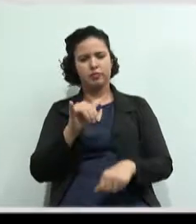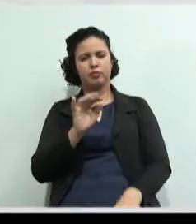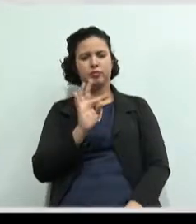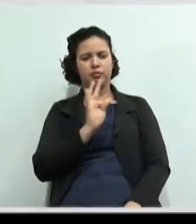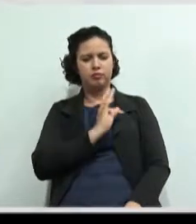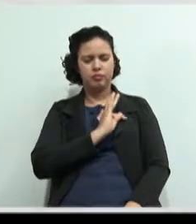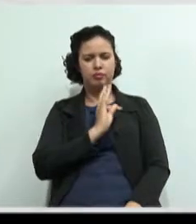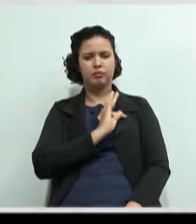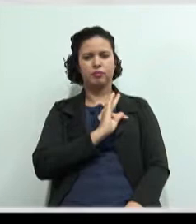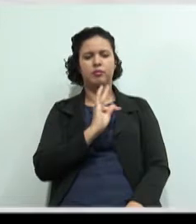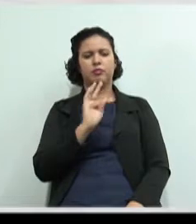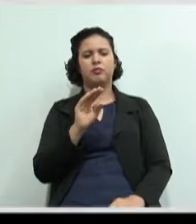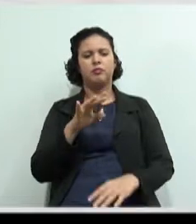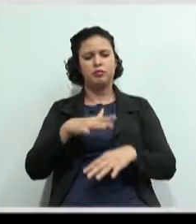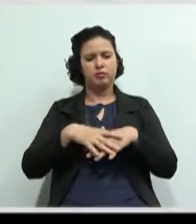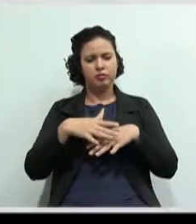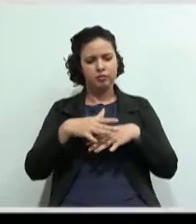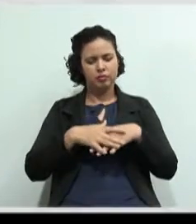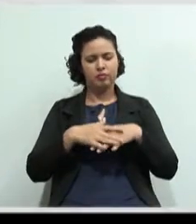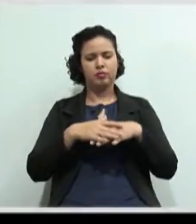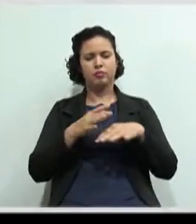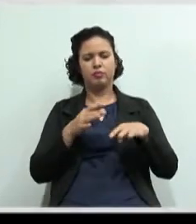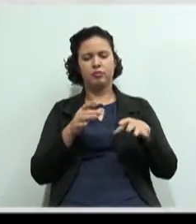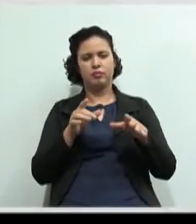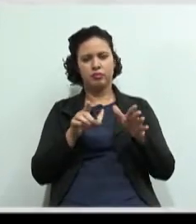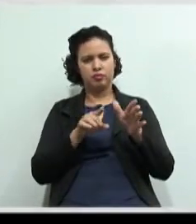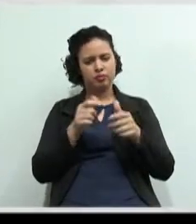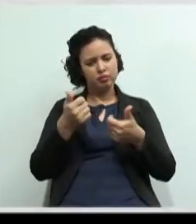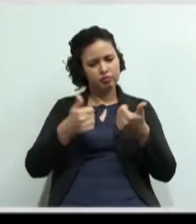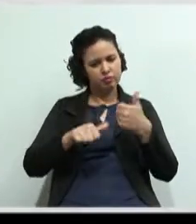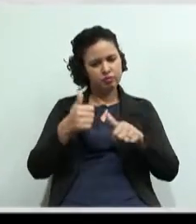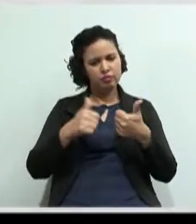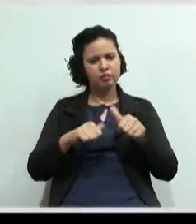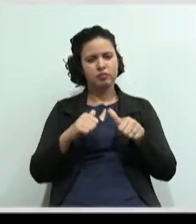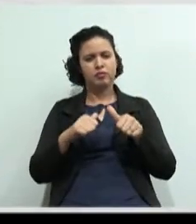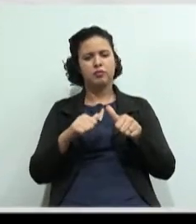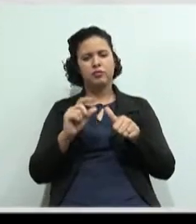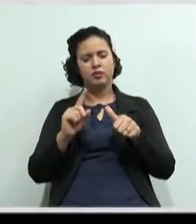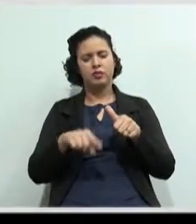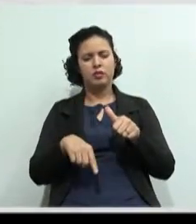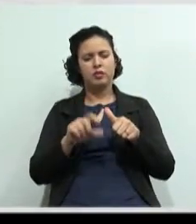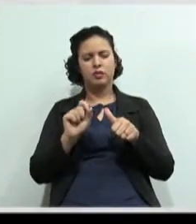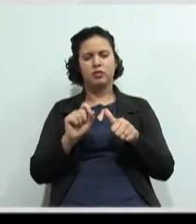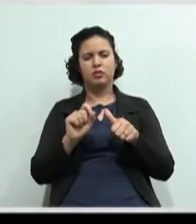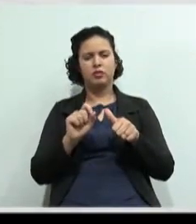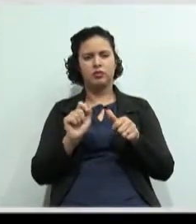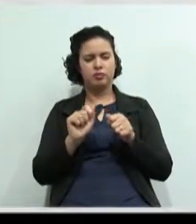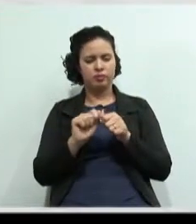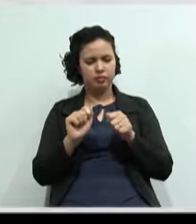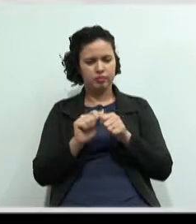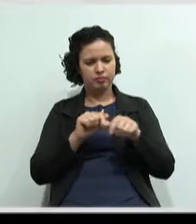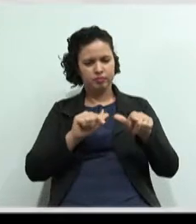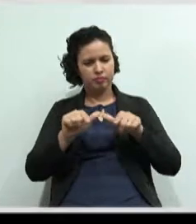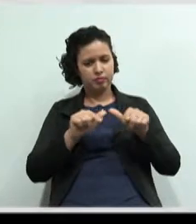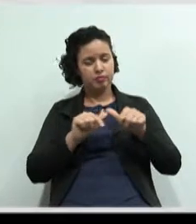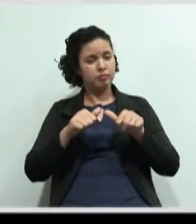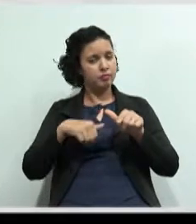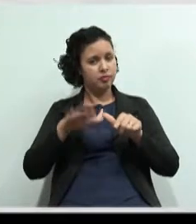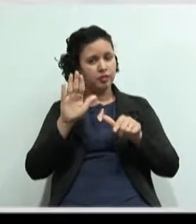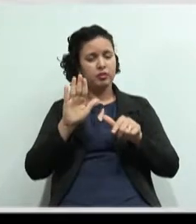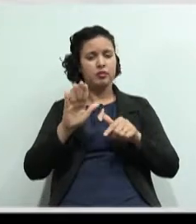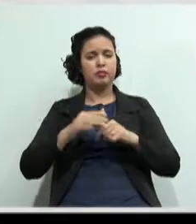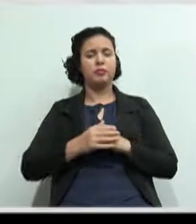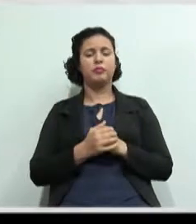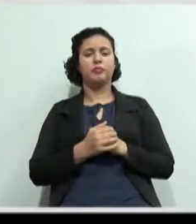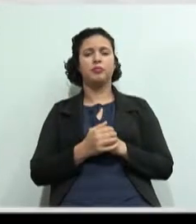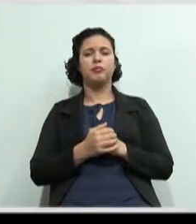e estatístico, tá bom? Com foco em desenvolver as atividades de forma mais que suficiente. E aí você viu na